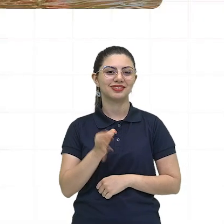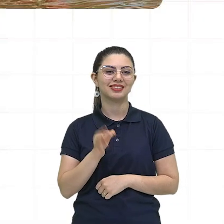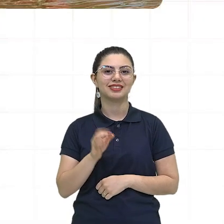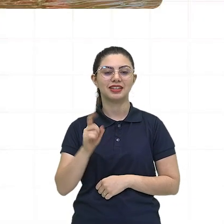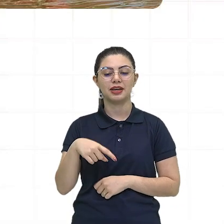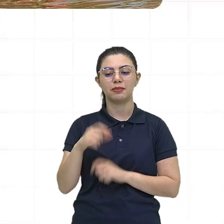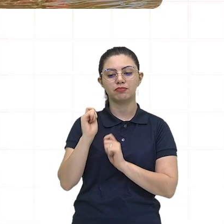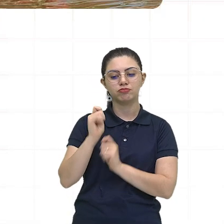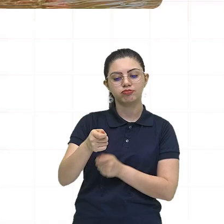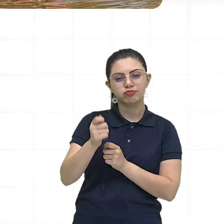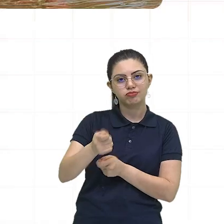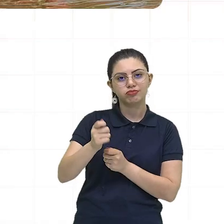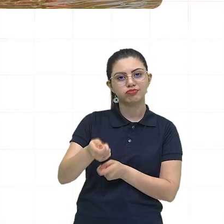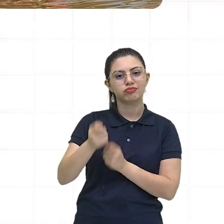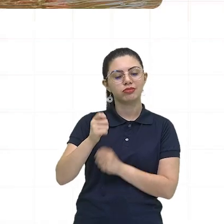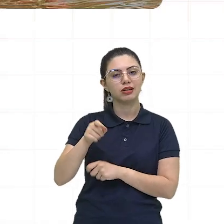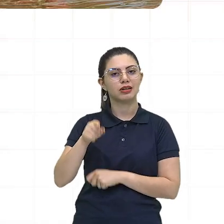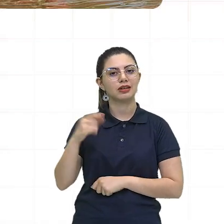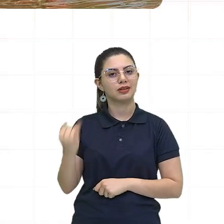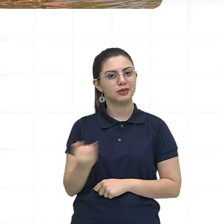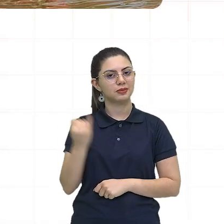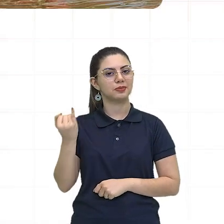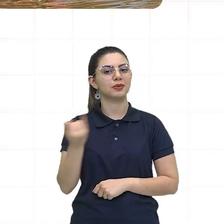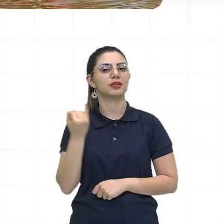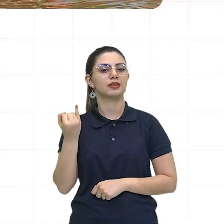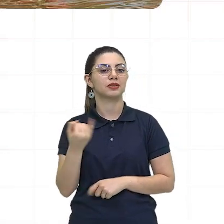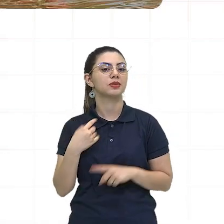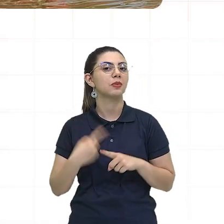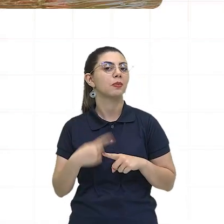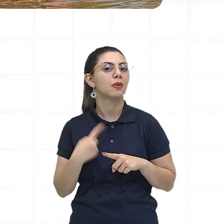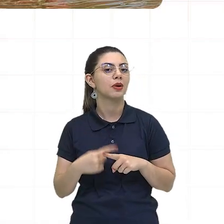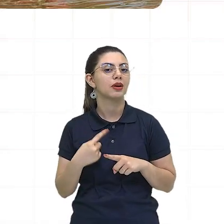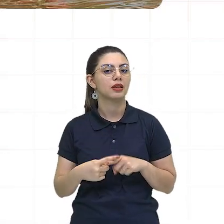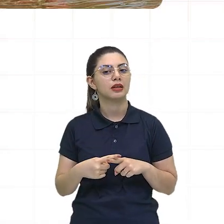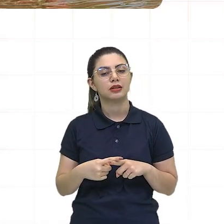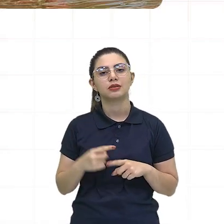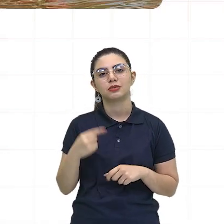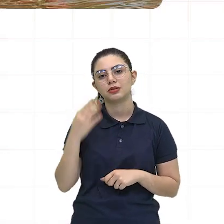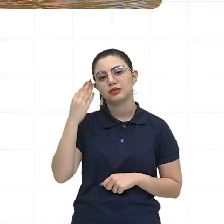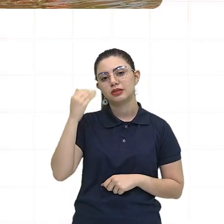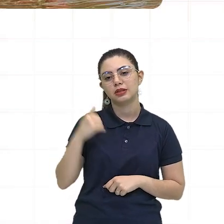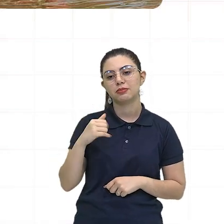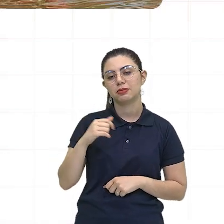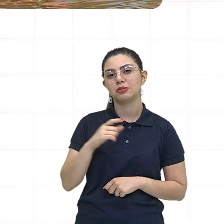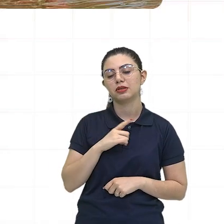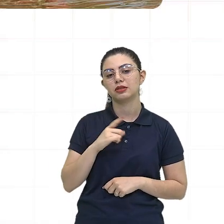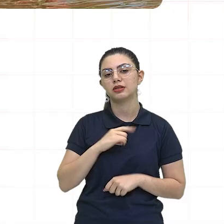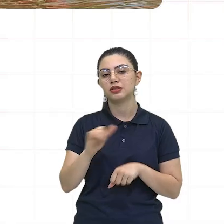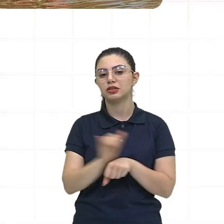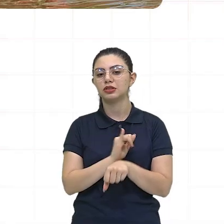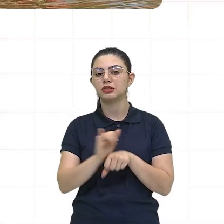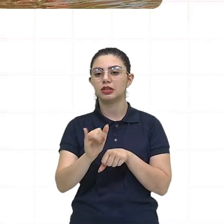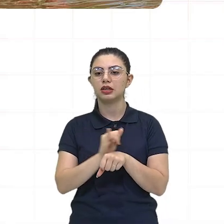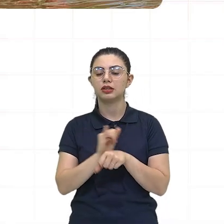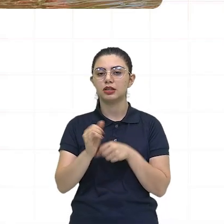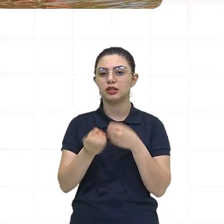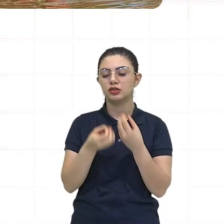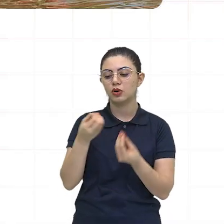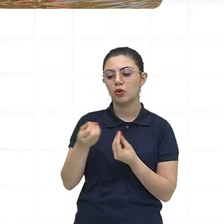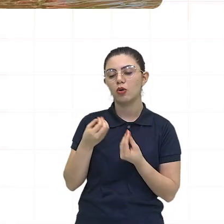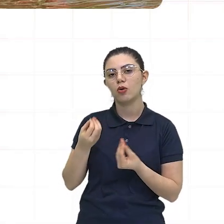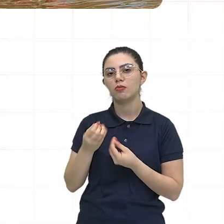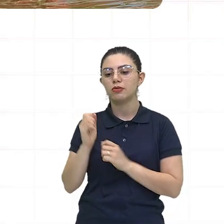muito importante também, tá? Por conta da quantidade que acaba sendo utilizado e produzido ali,